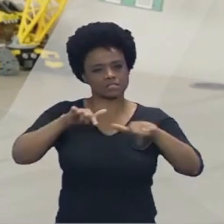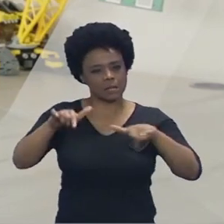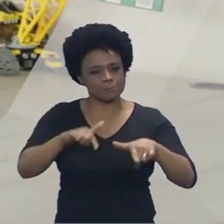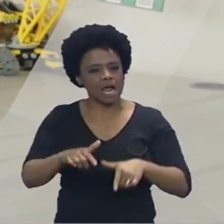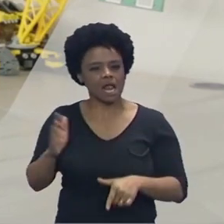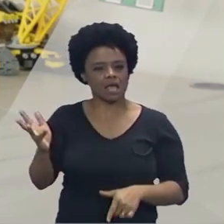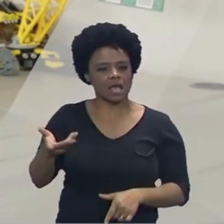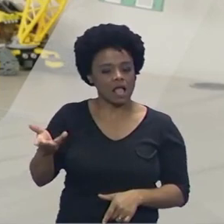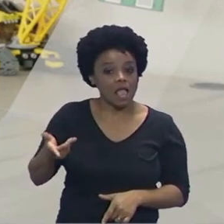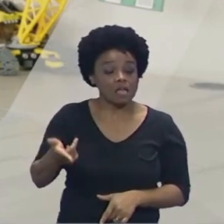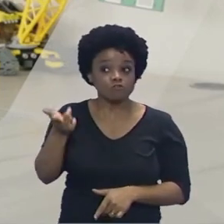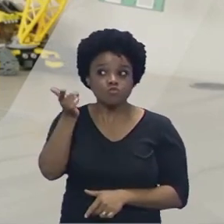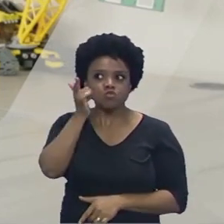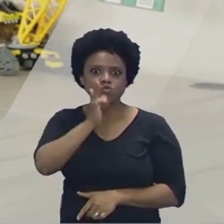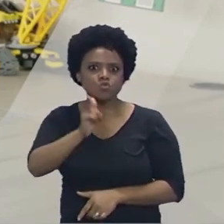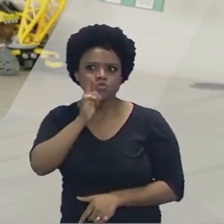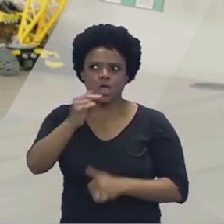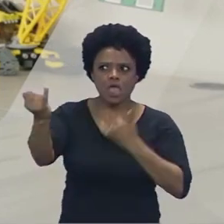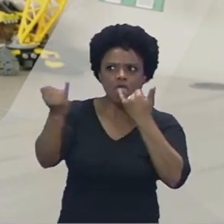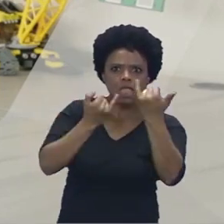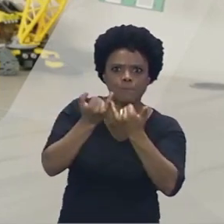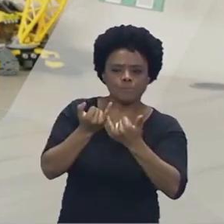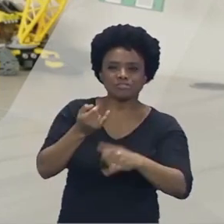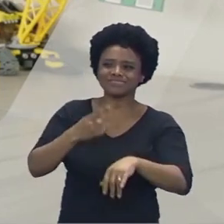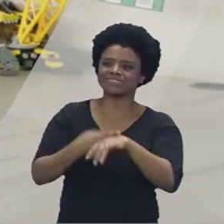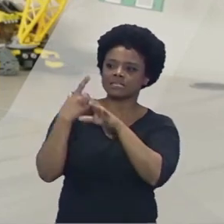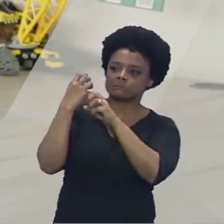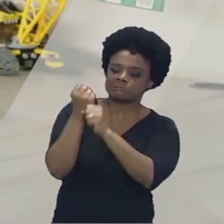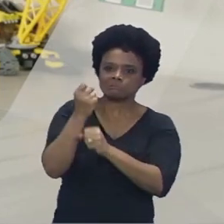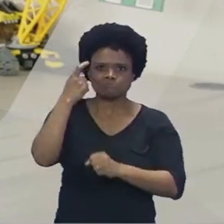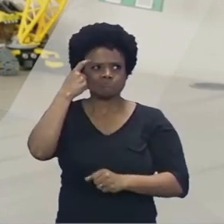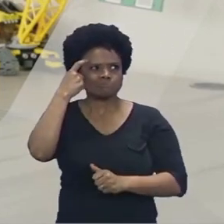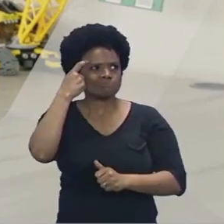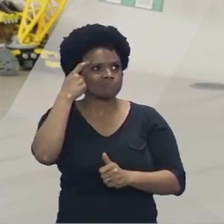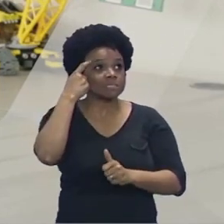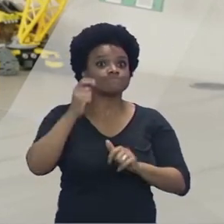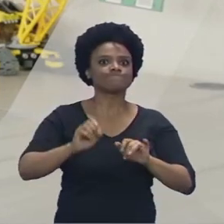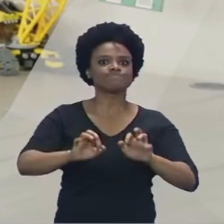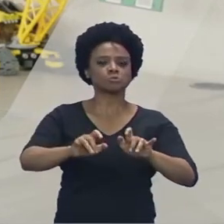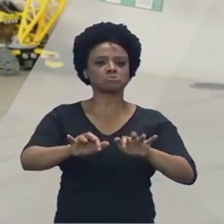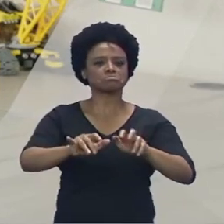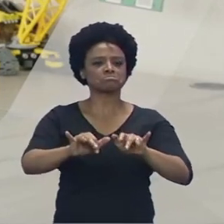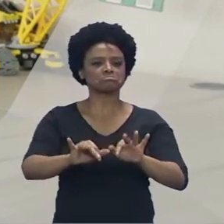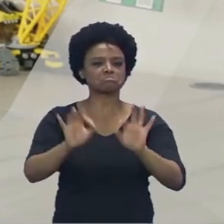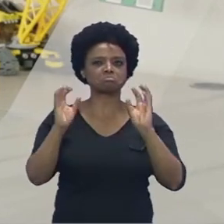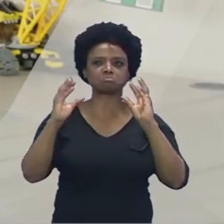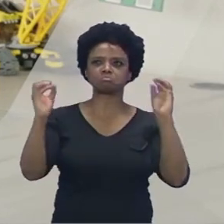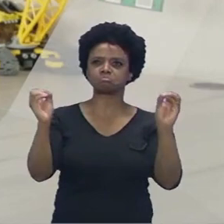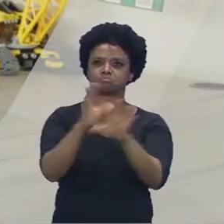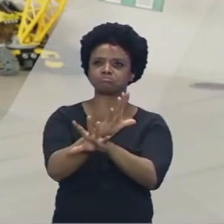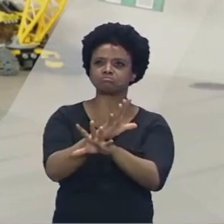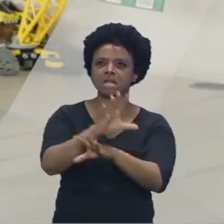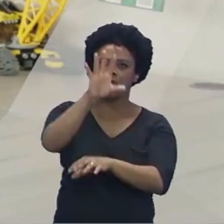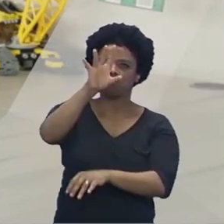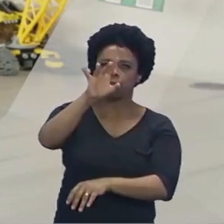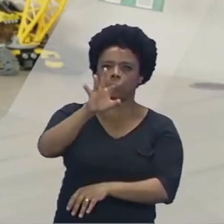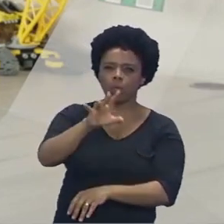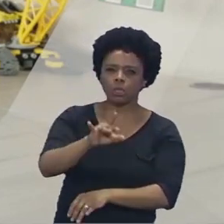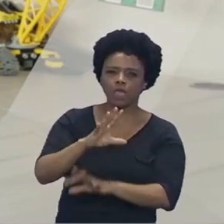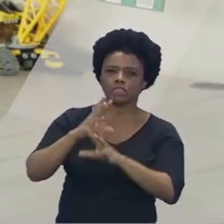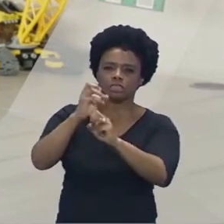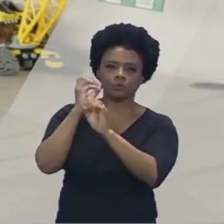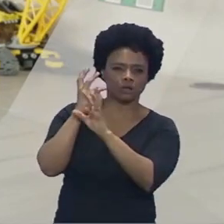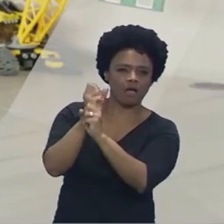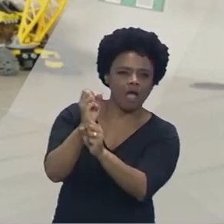da obtenção dessas informações, como as várias interações entre os elementos estruturais e os seus